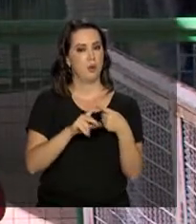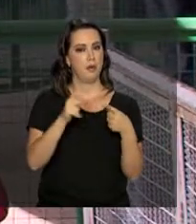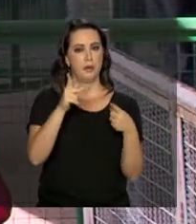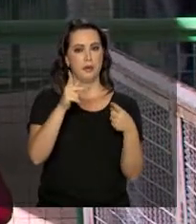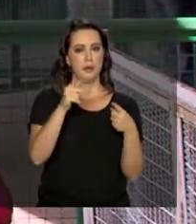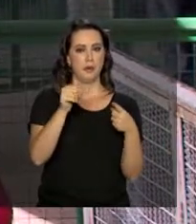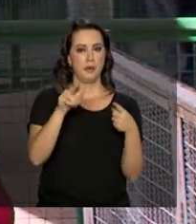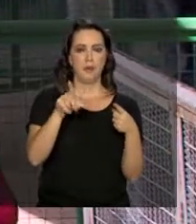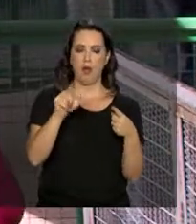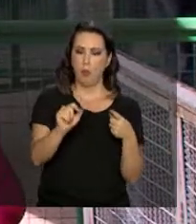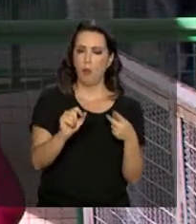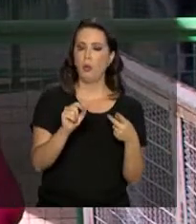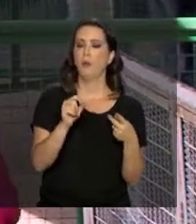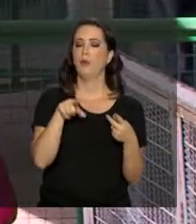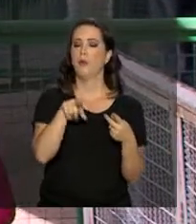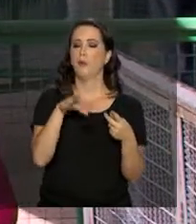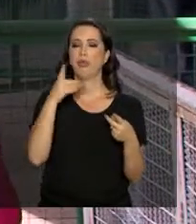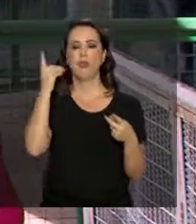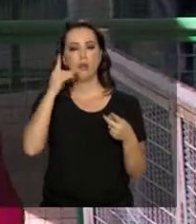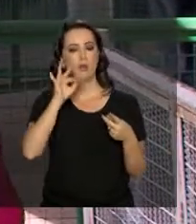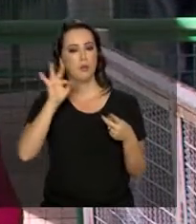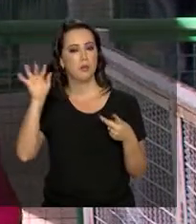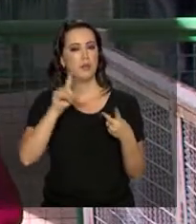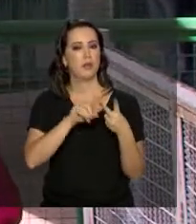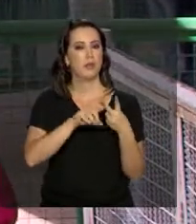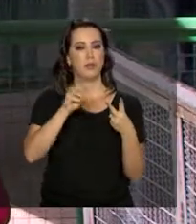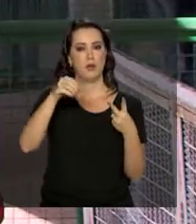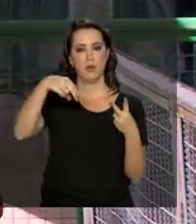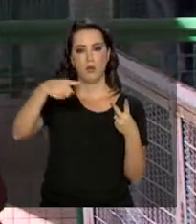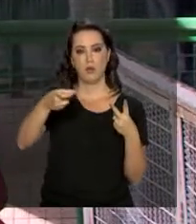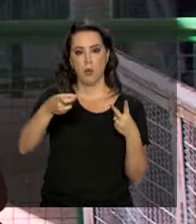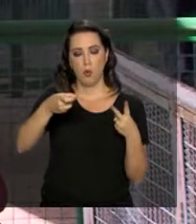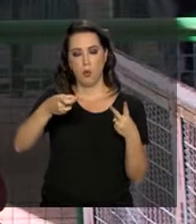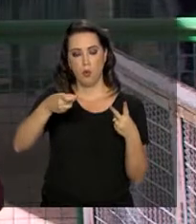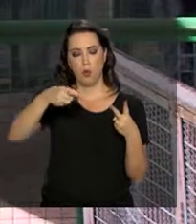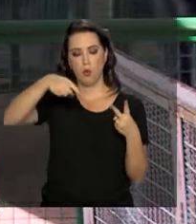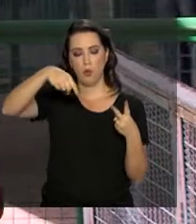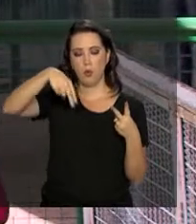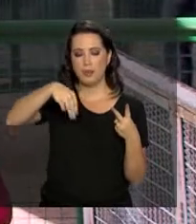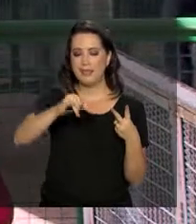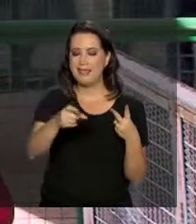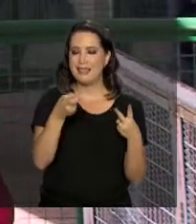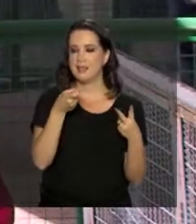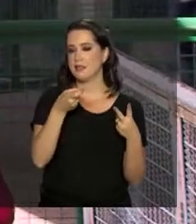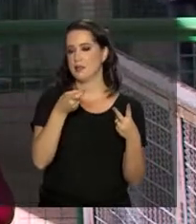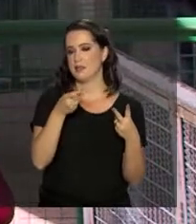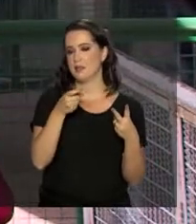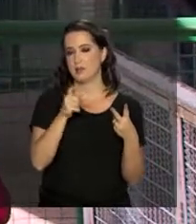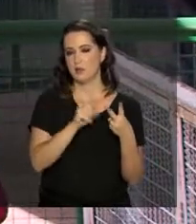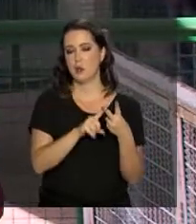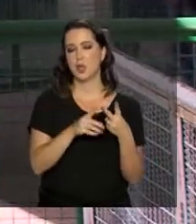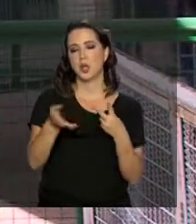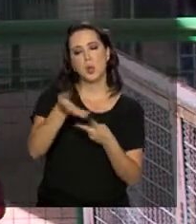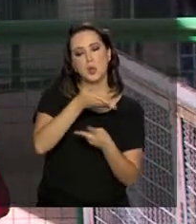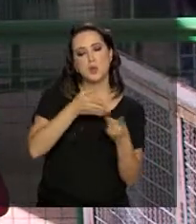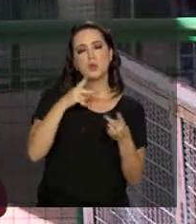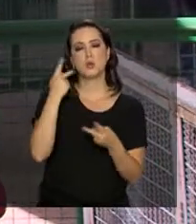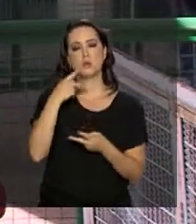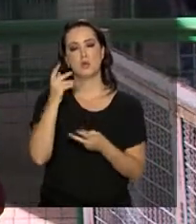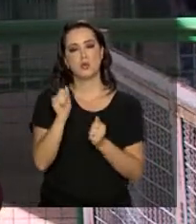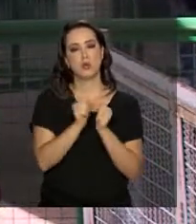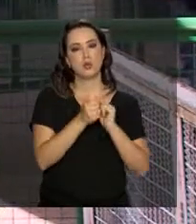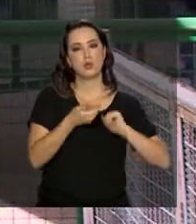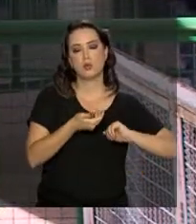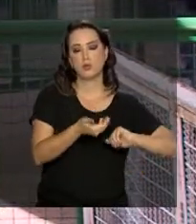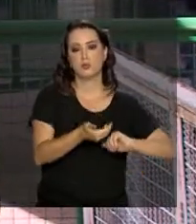da Economia. O deputado federal Onyx Lorenzoni ficará responsável pelas articulações políticas do governo com o